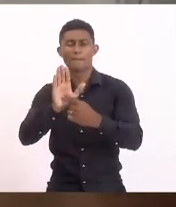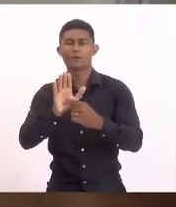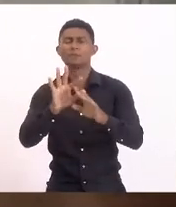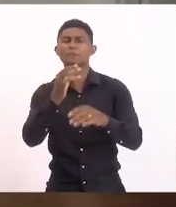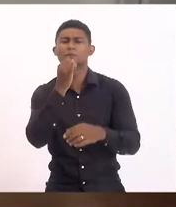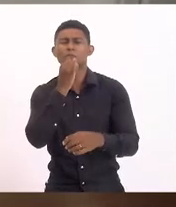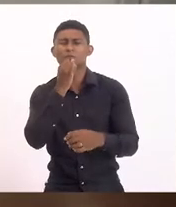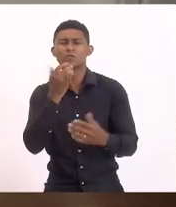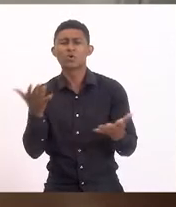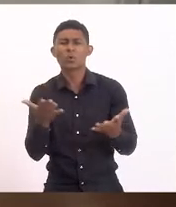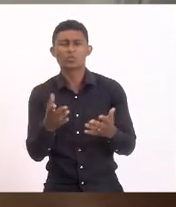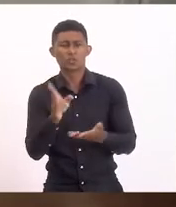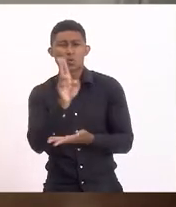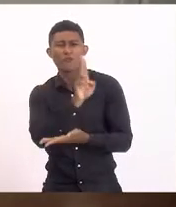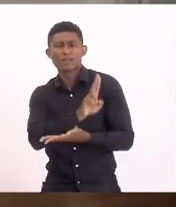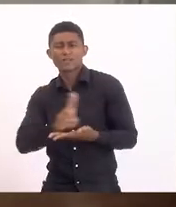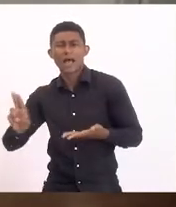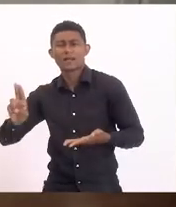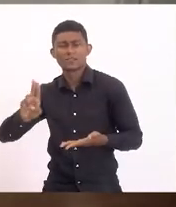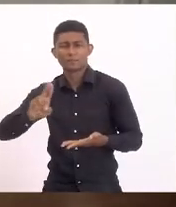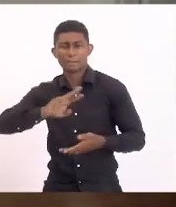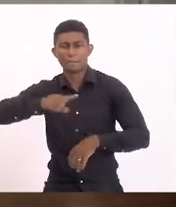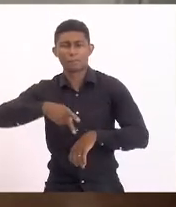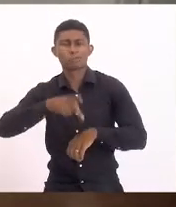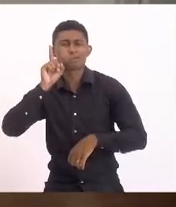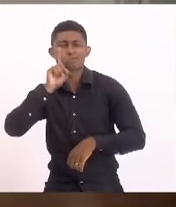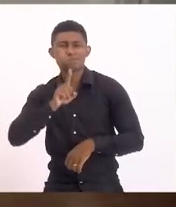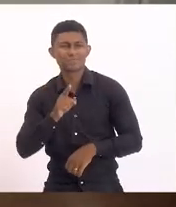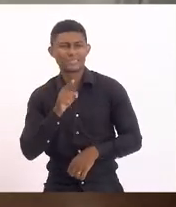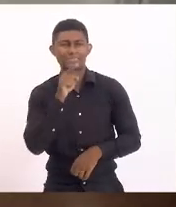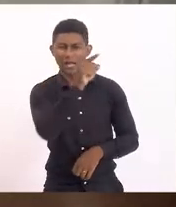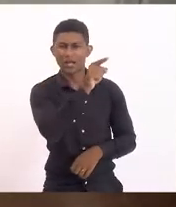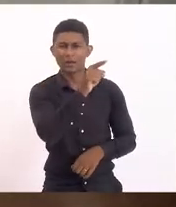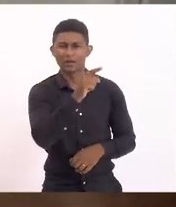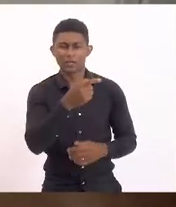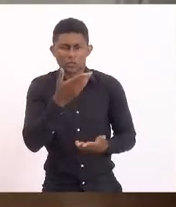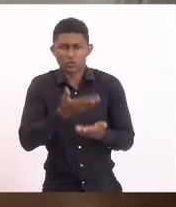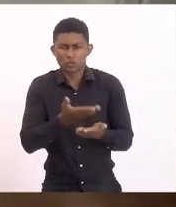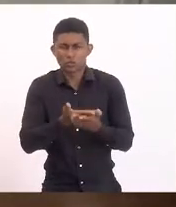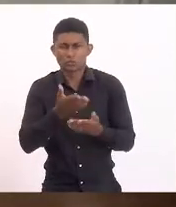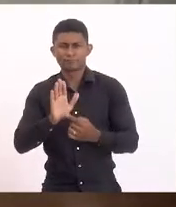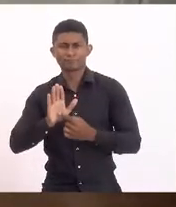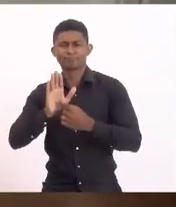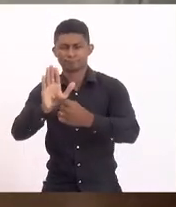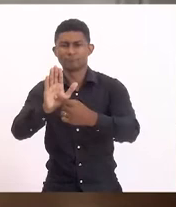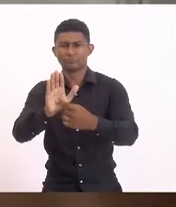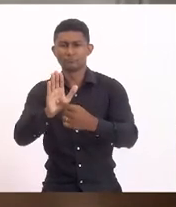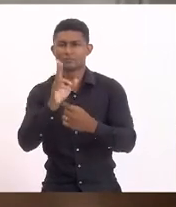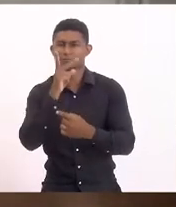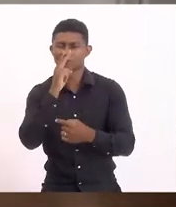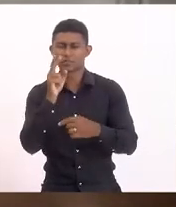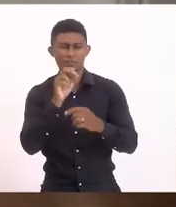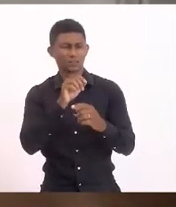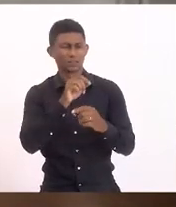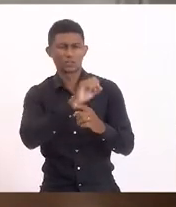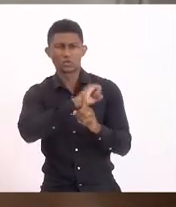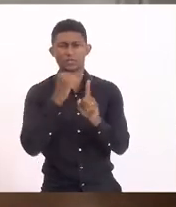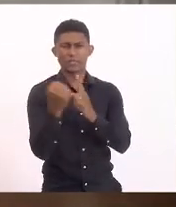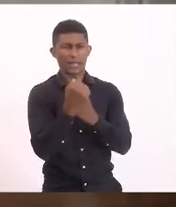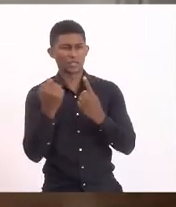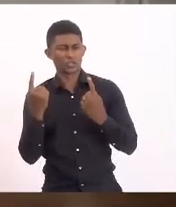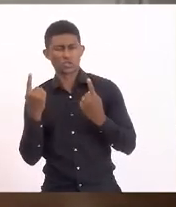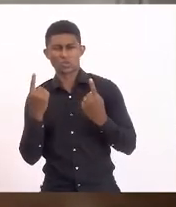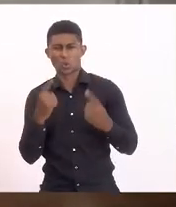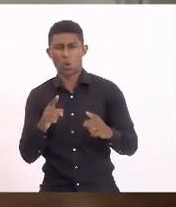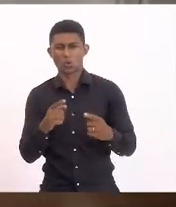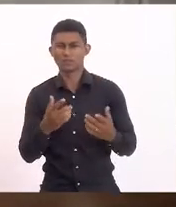Universidade Johns Hopkins, a gente vê que tudo aquilo que eles defenderam foi contra a nossa sociedade, onde a conclusão